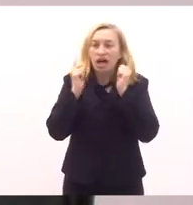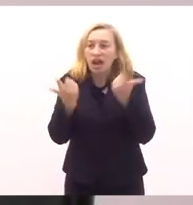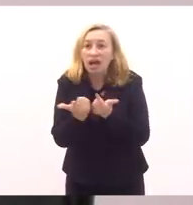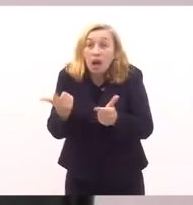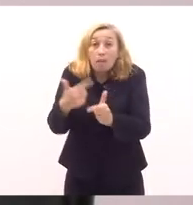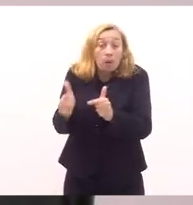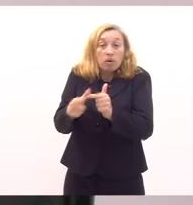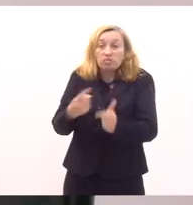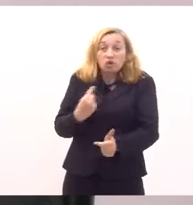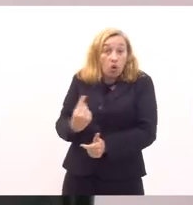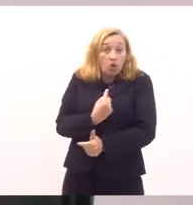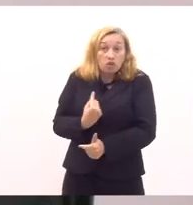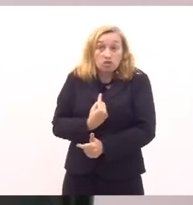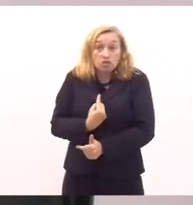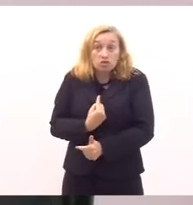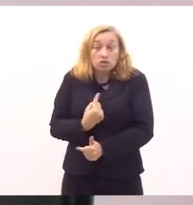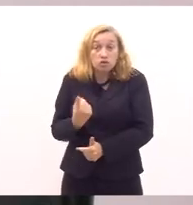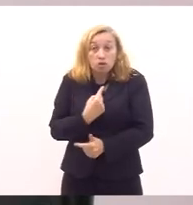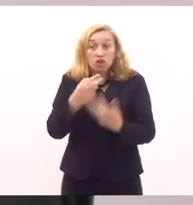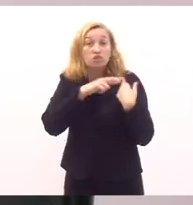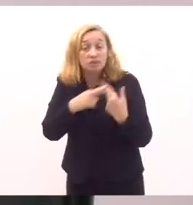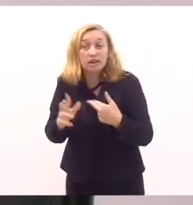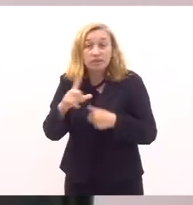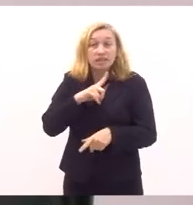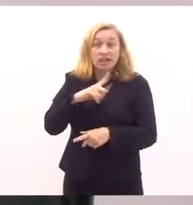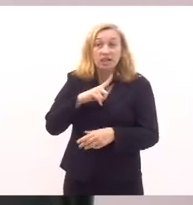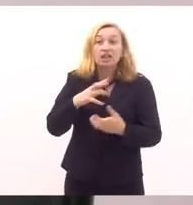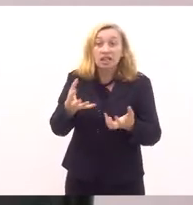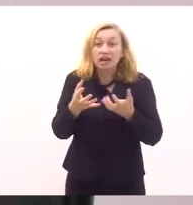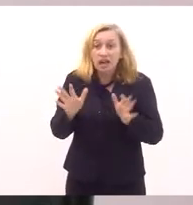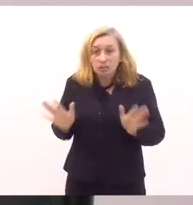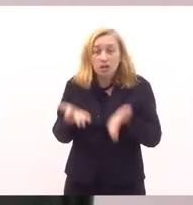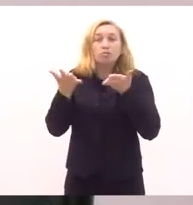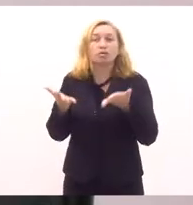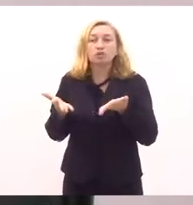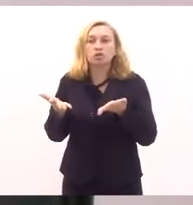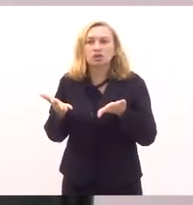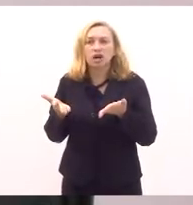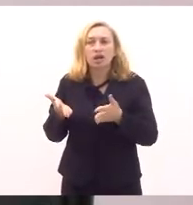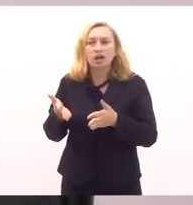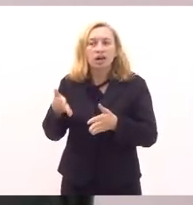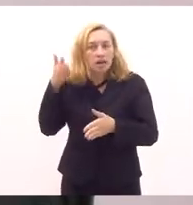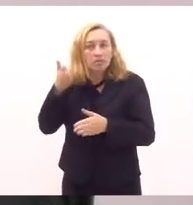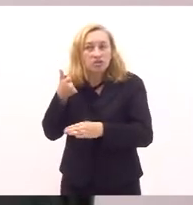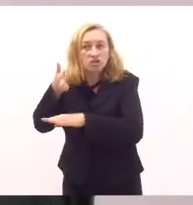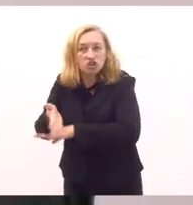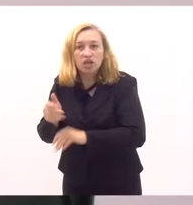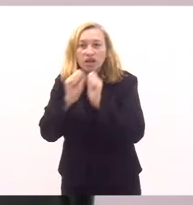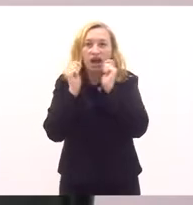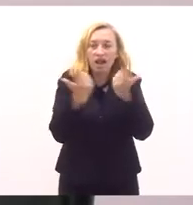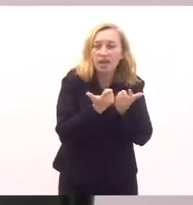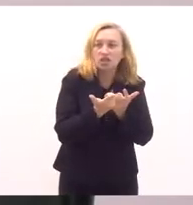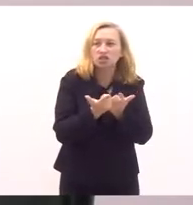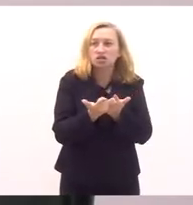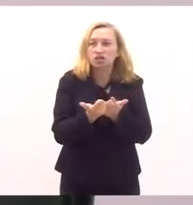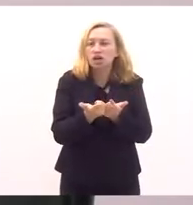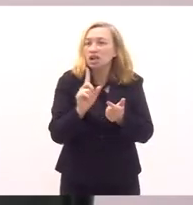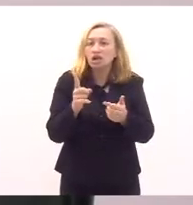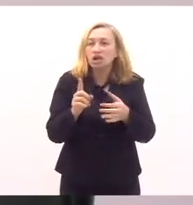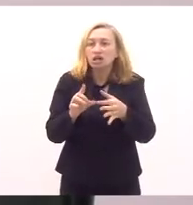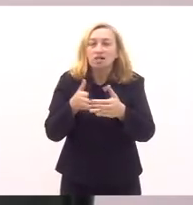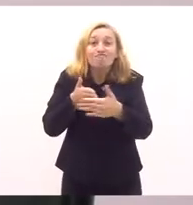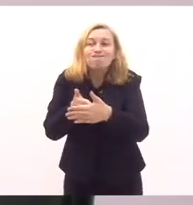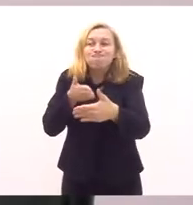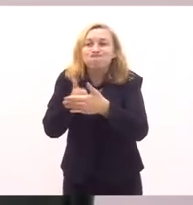Isso é problema nosso. Nós vamos assumir isso. Nós queremos impulsionar que a mensagem chegue na alerge. Eles não deixam